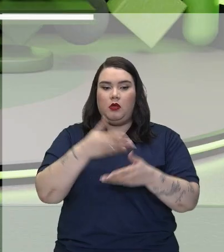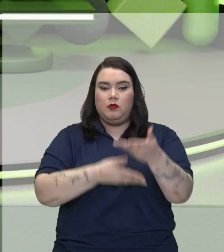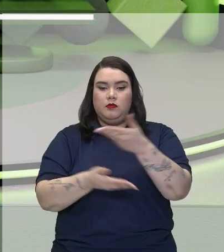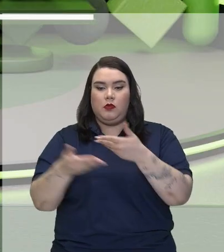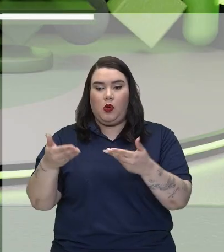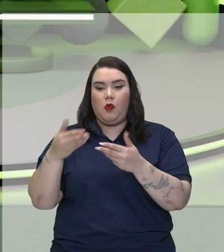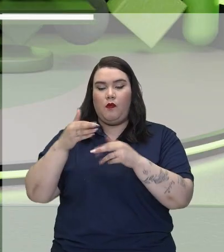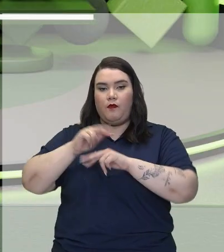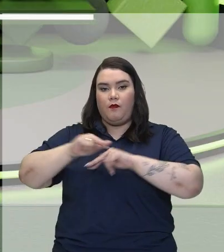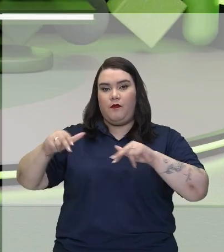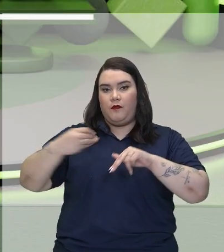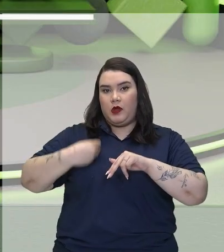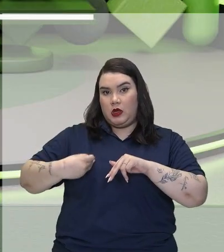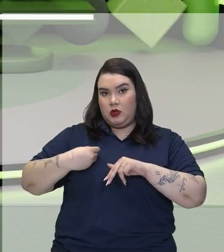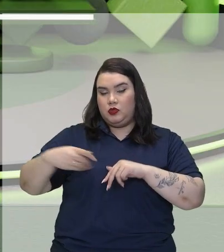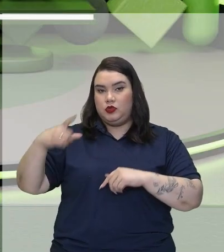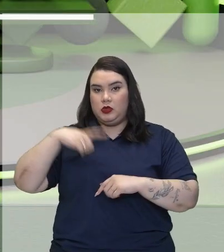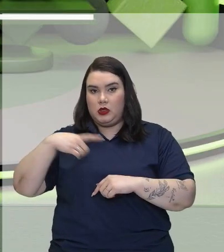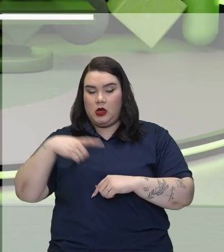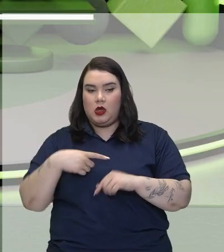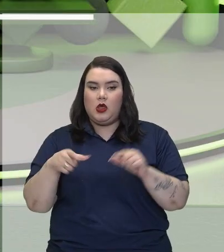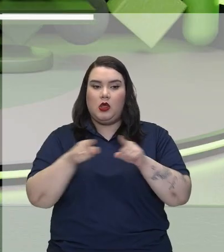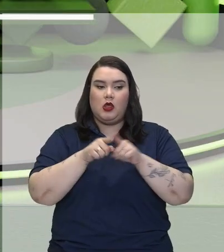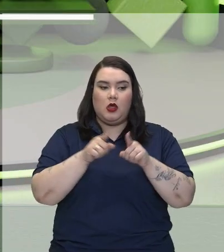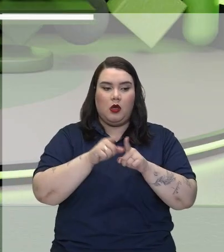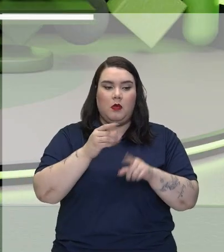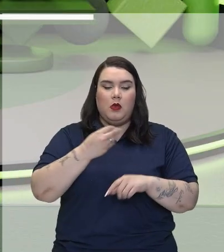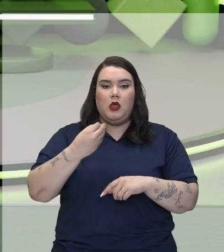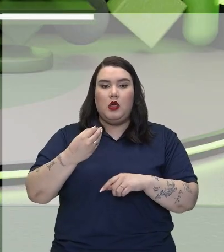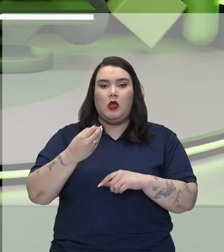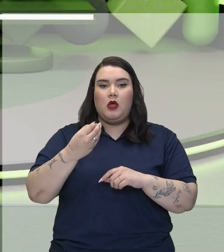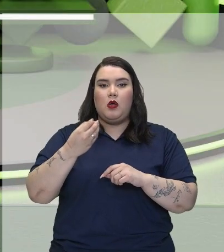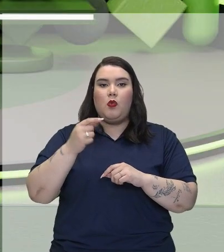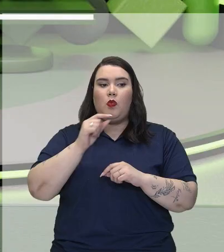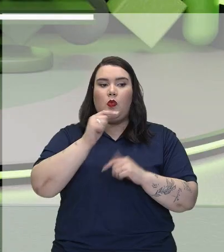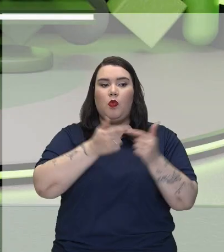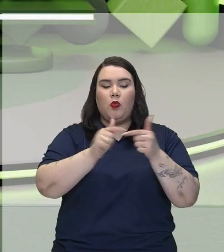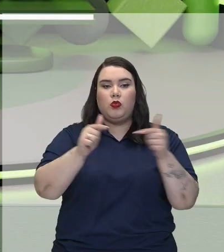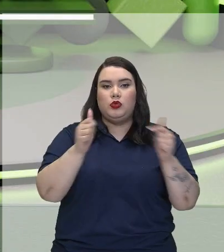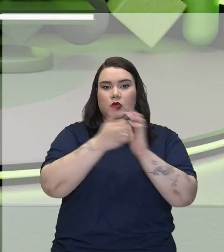têm vida, com fatores abióticos, que fazem parte ali daquele espaço e que são